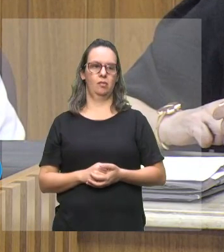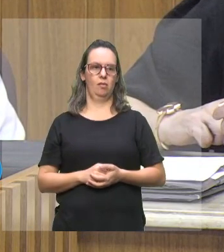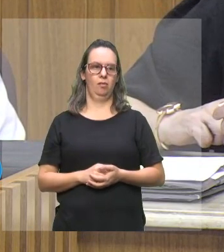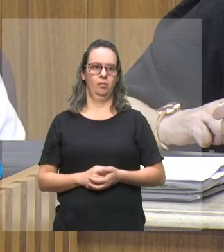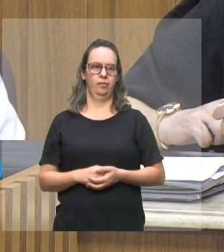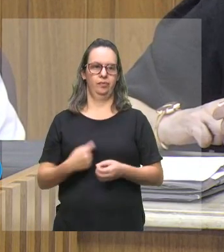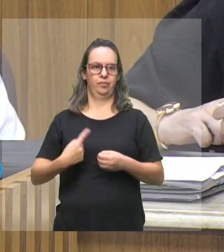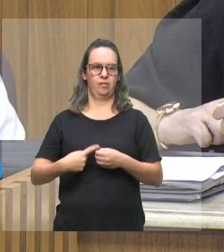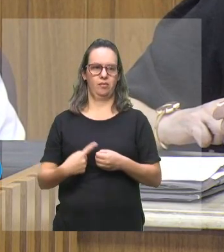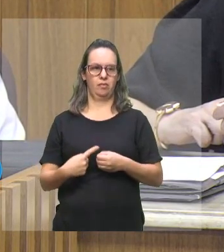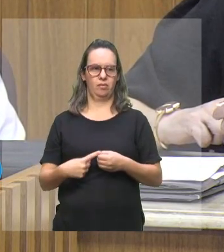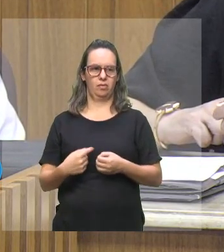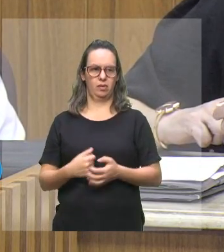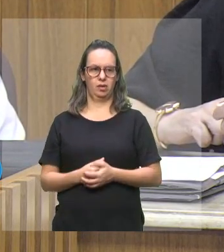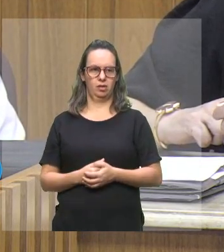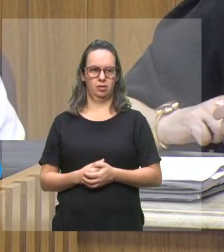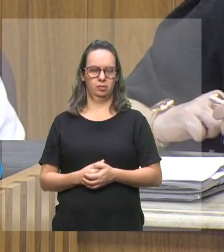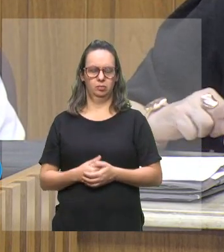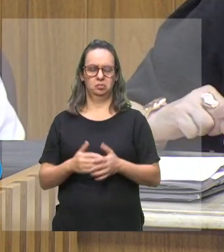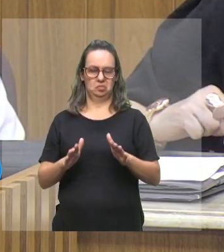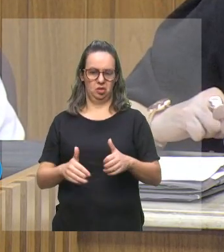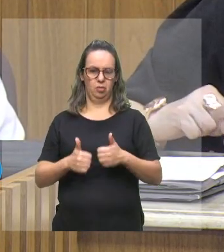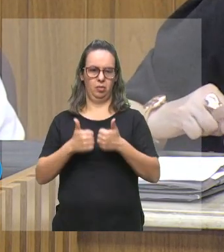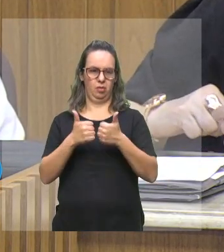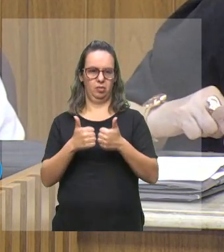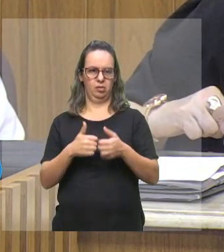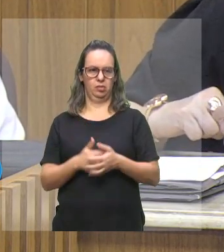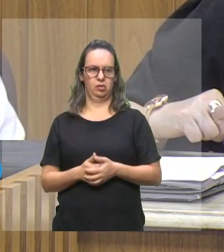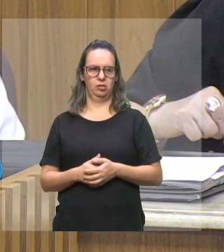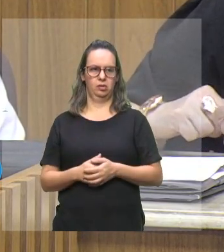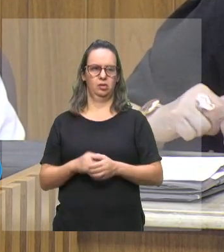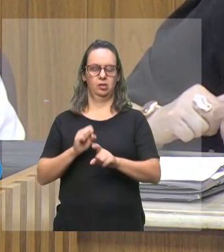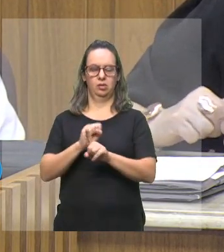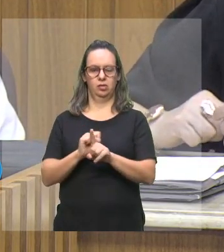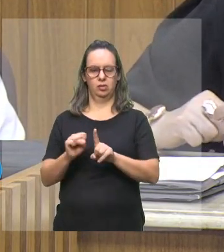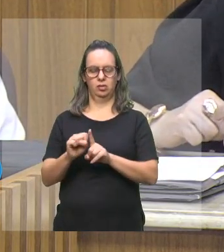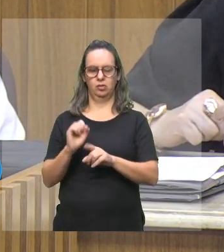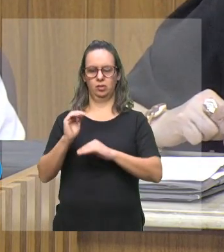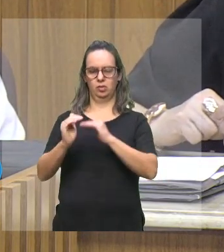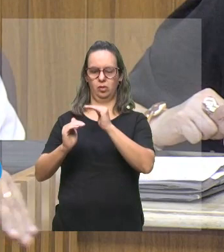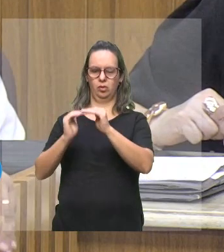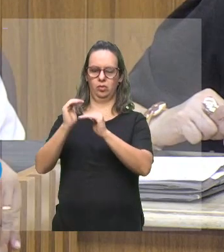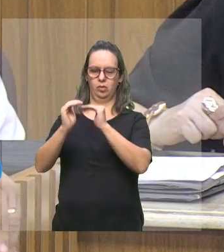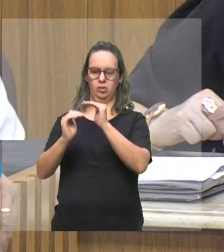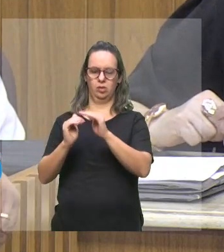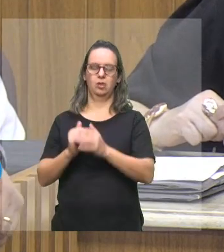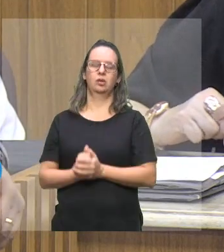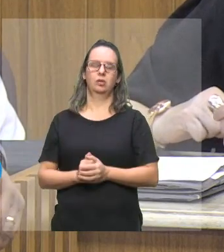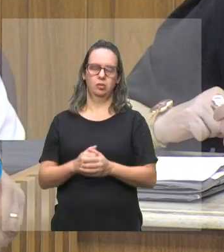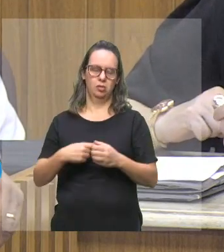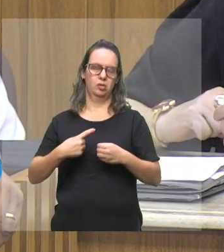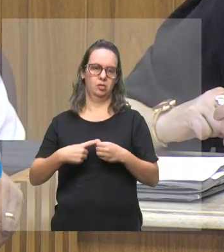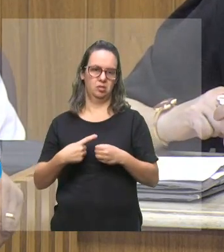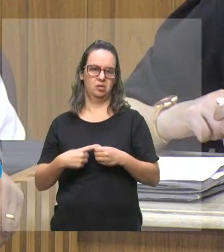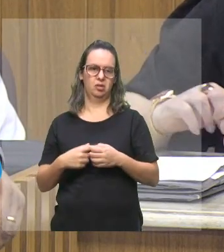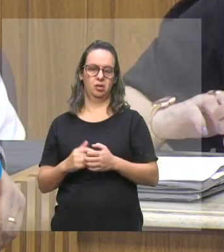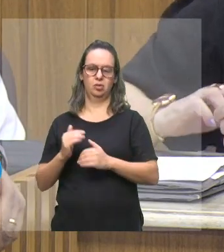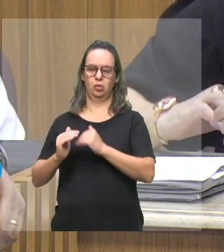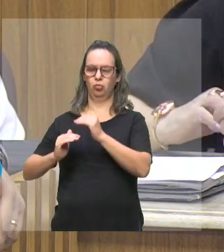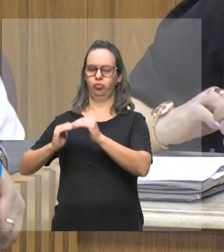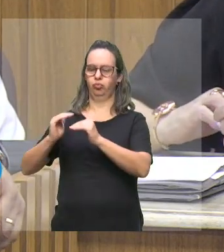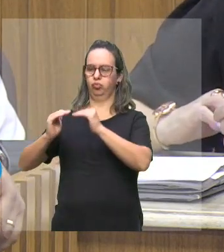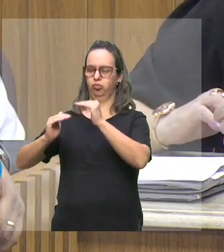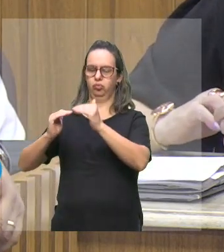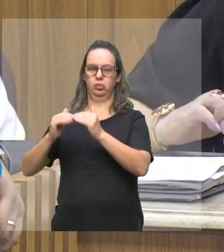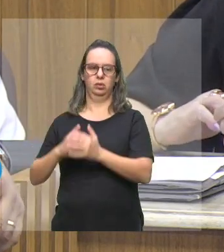cidade precisa de muitas melhorias, e a sociedade vai avançando, a cidade, o desenvolvimento da cidade vai avançando, e é